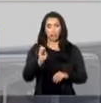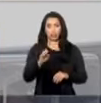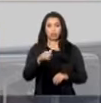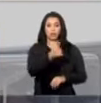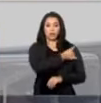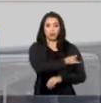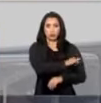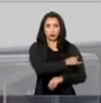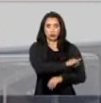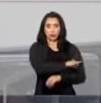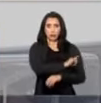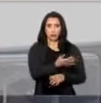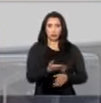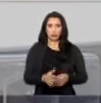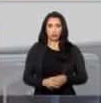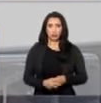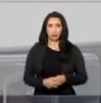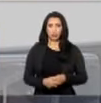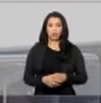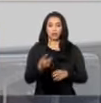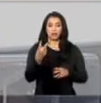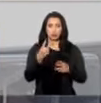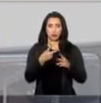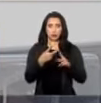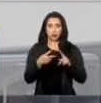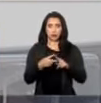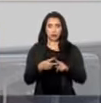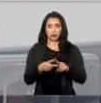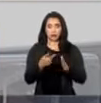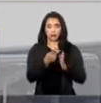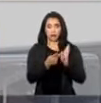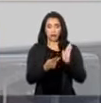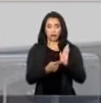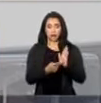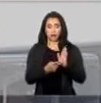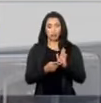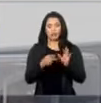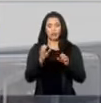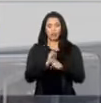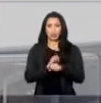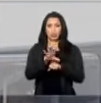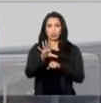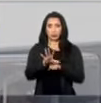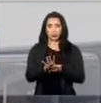Ambos os projetos devem ser anunciados no ano de 2020.